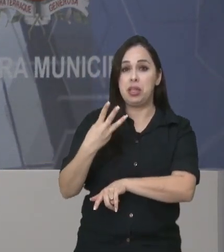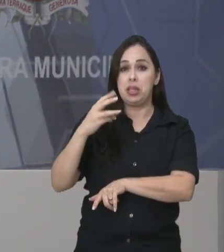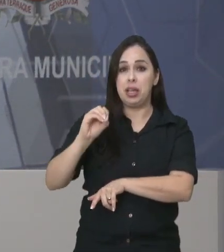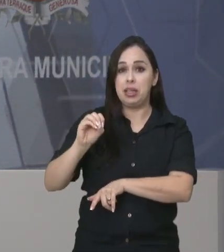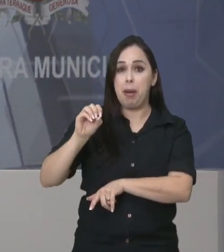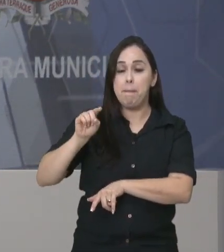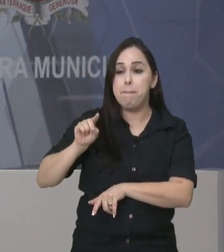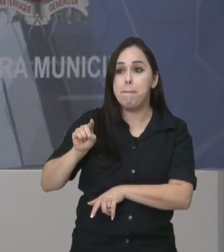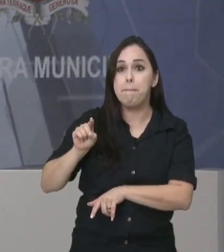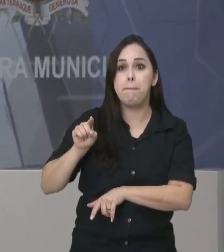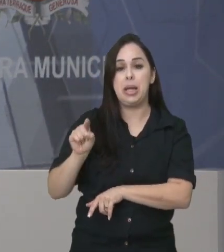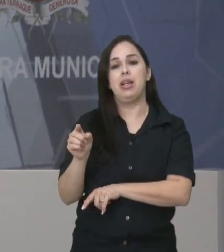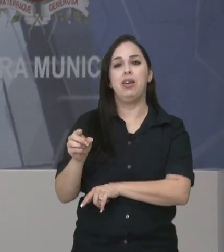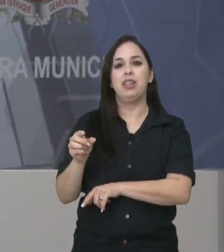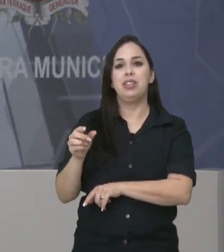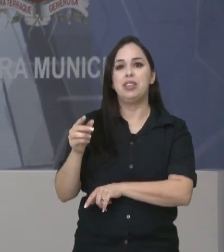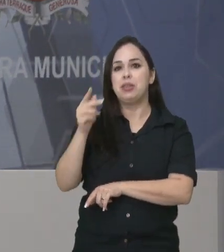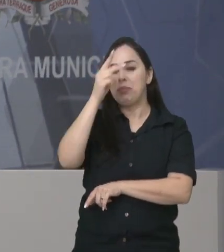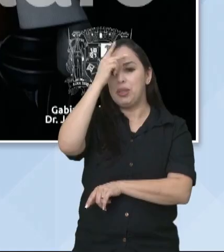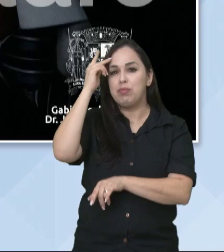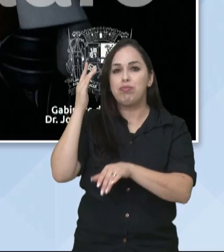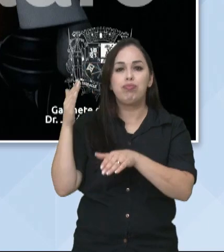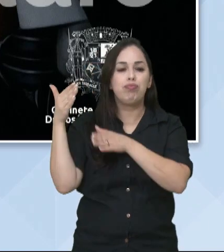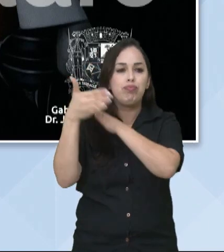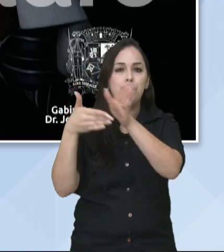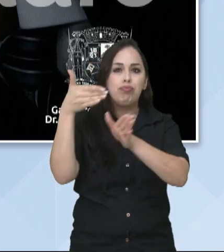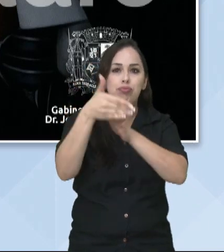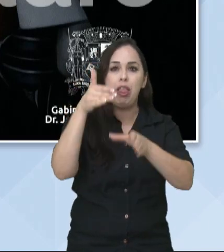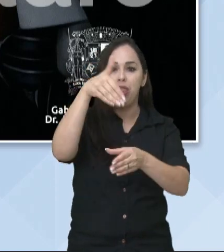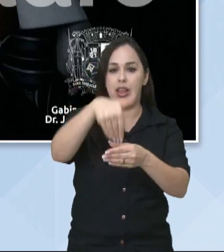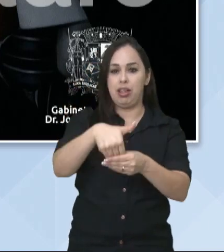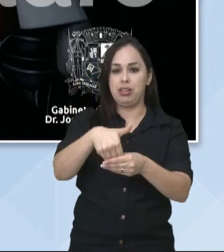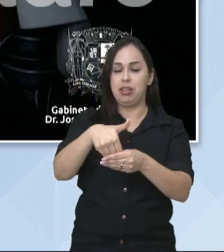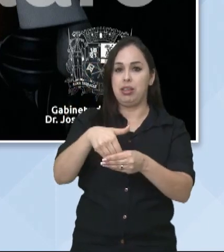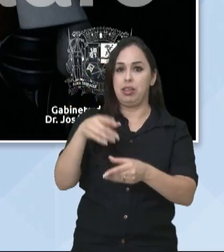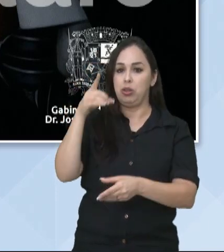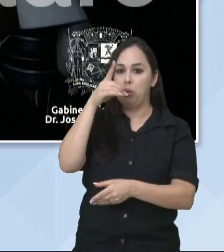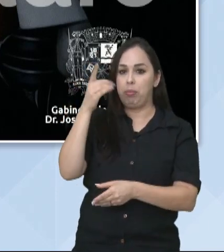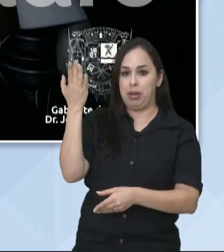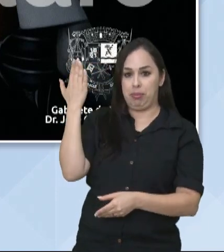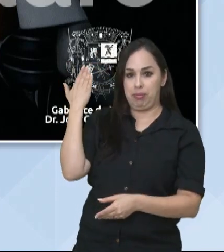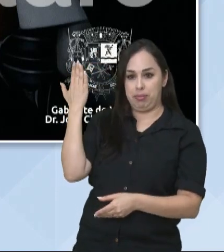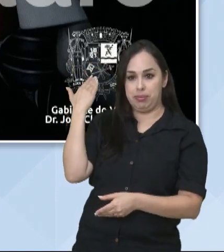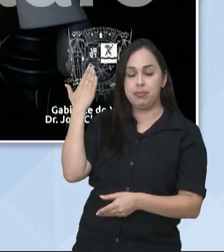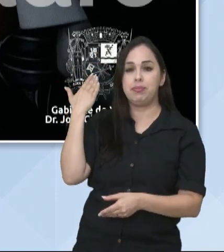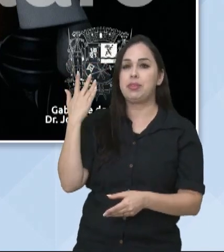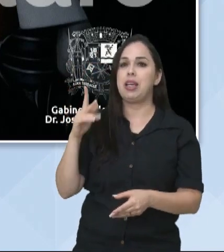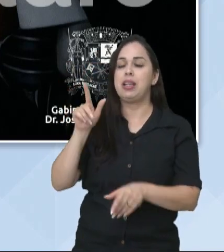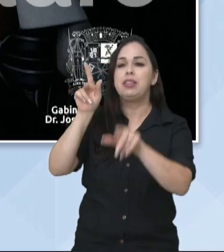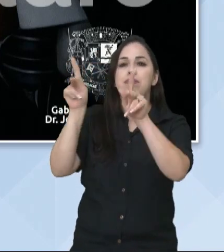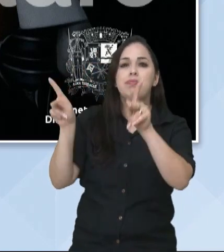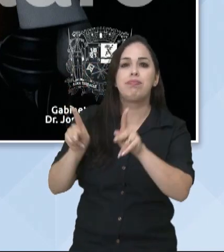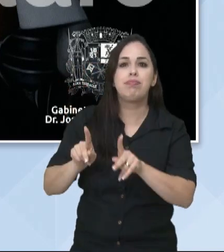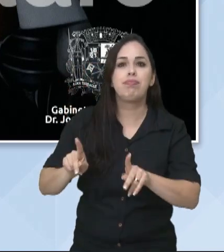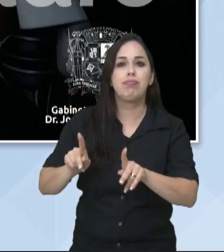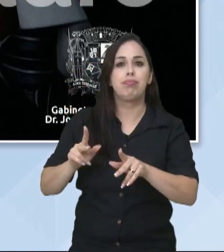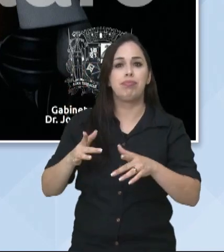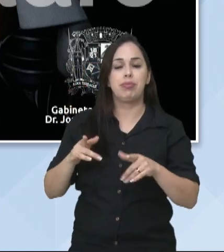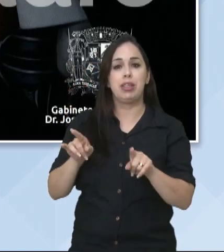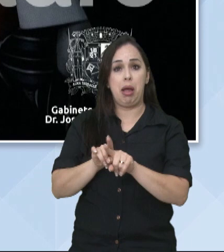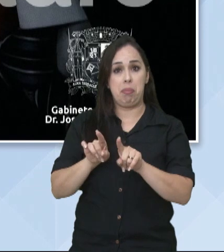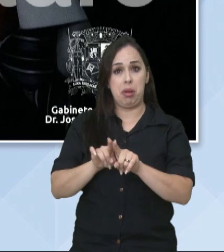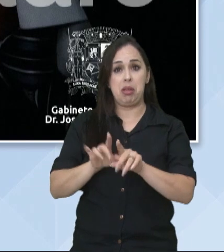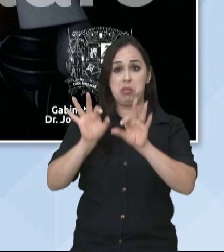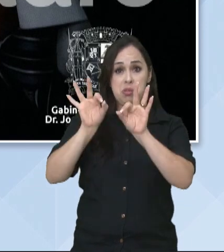às urnas, em paz, pelo menos no domingo, em paz, pacificamente, né?